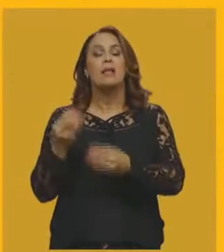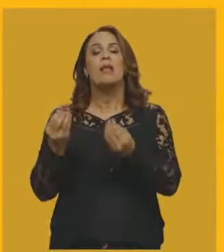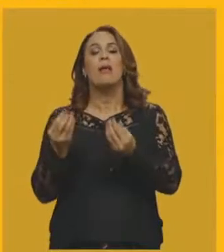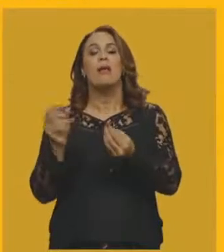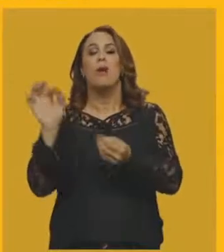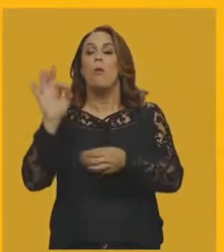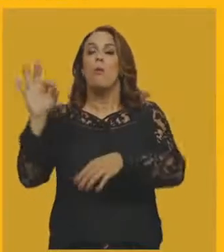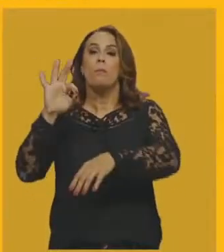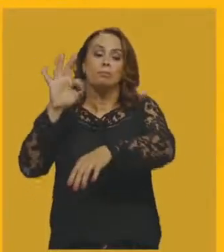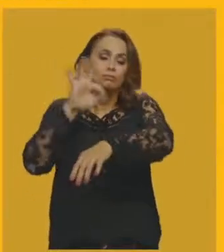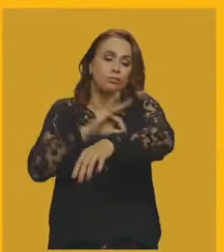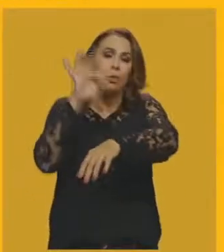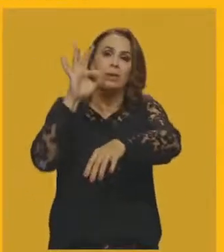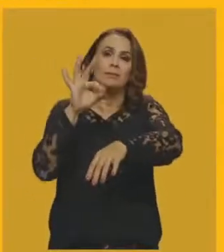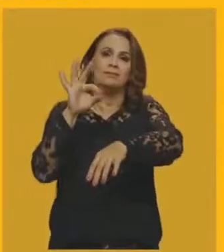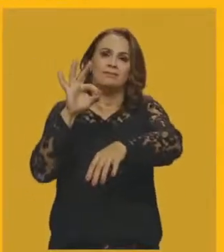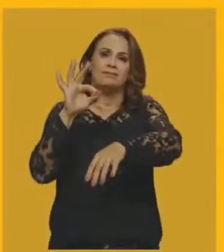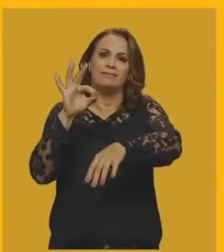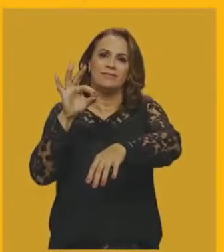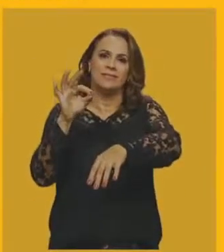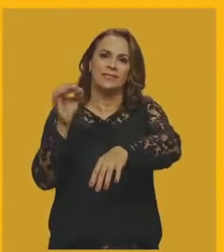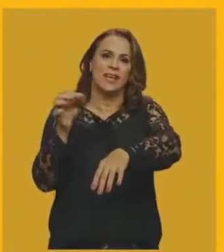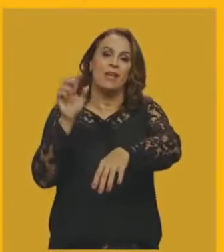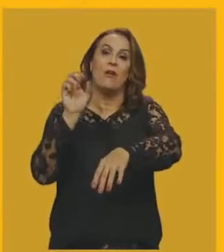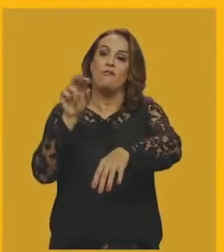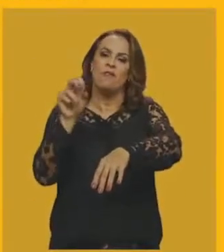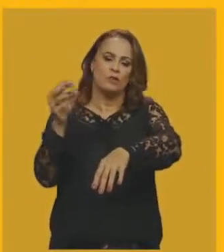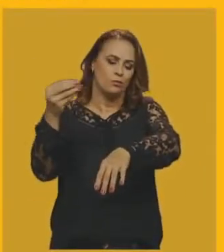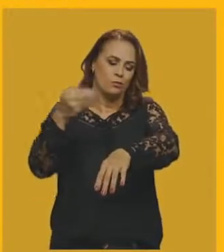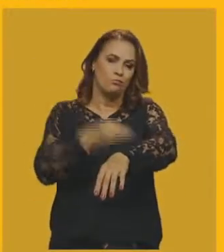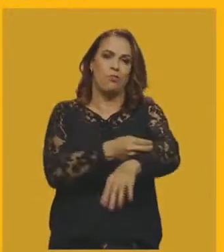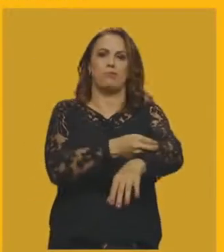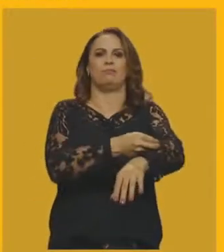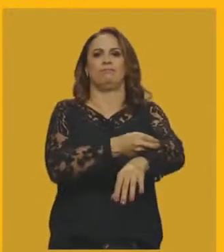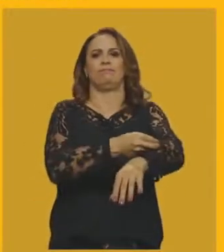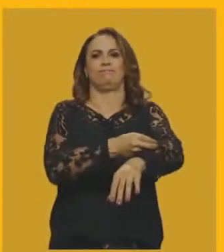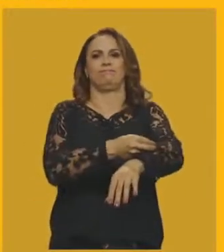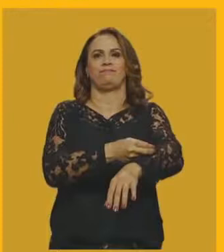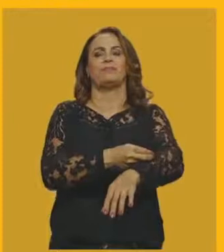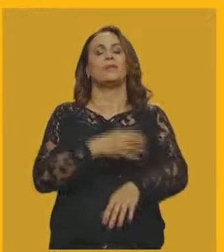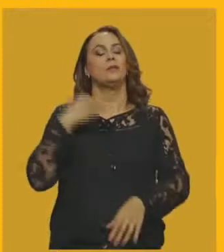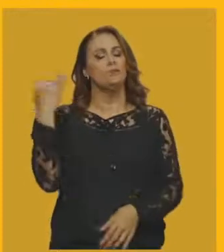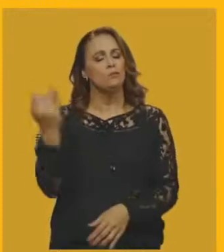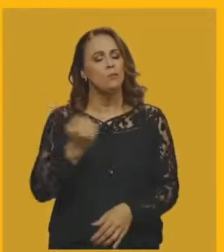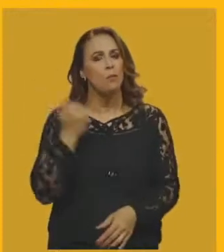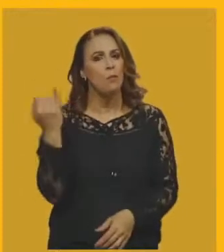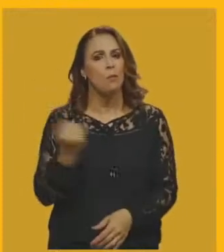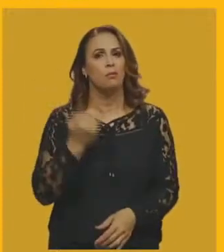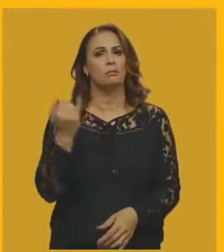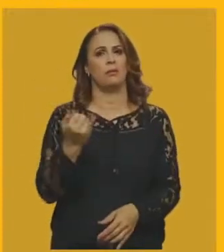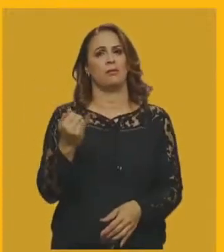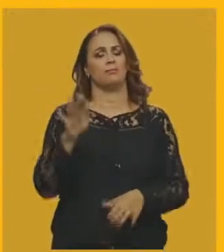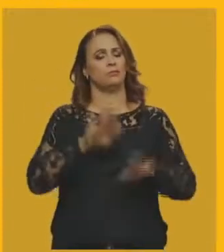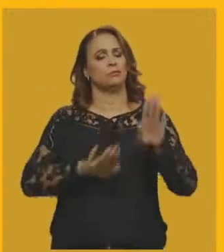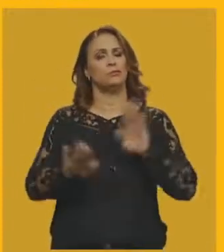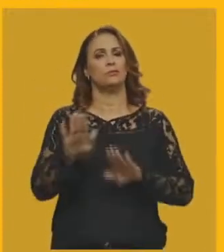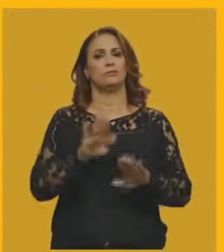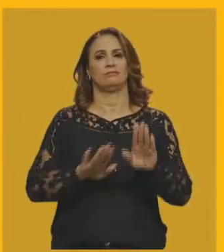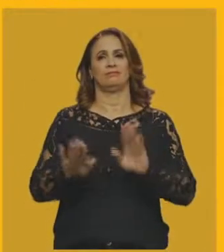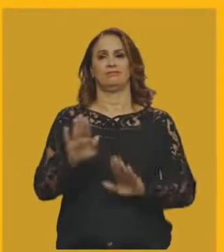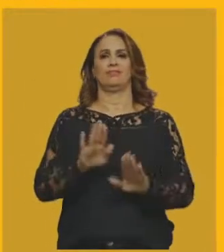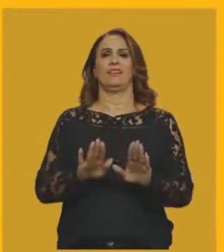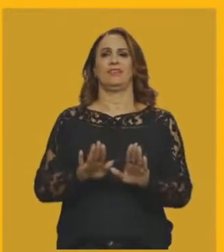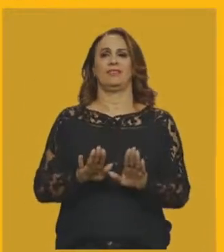as pessoas quando ele pica, quando ele vai sugar o sangue. Então, é necessário a gente ter aí cuidados para evitar a